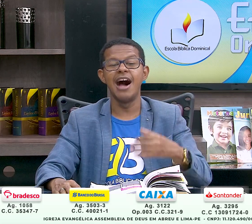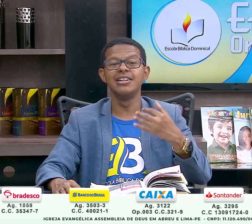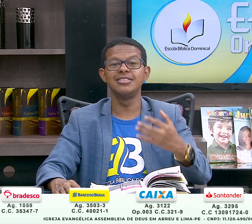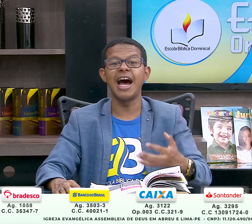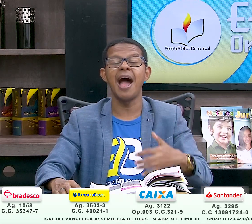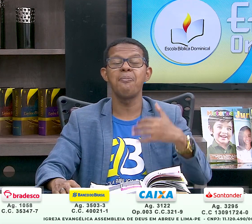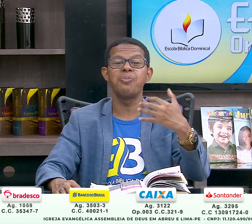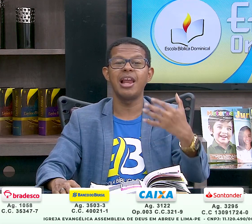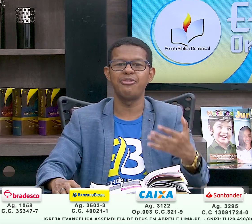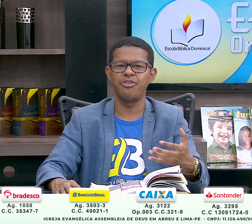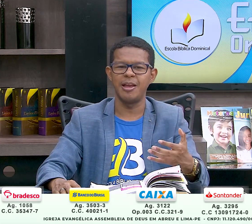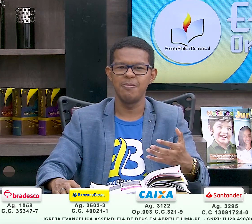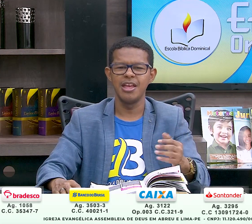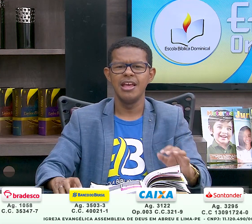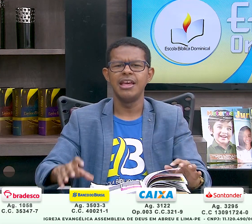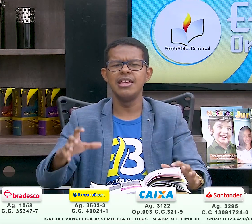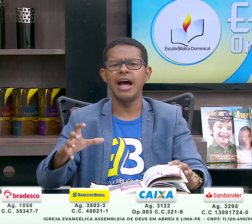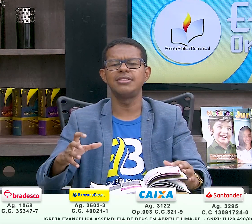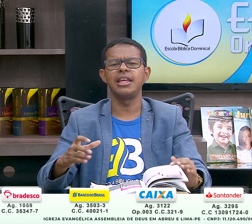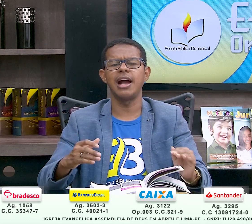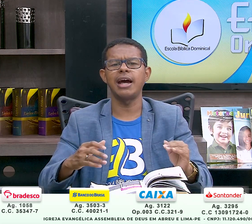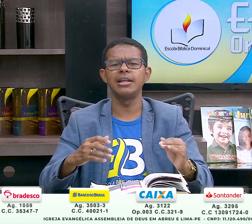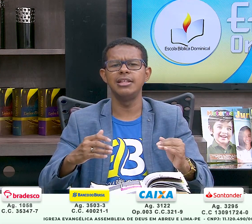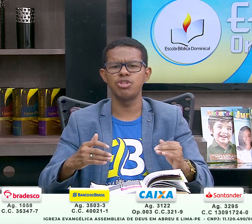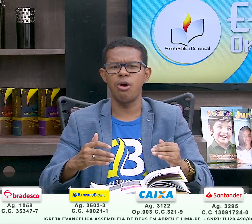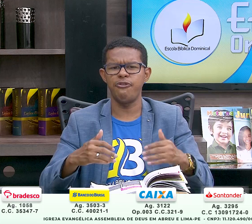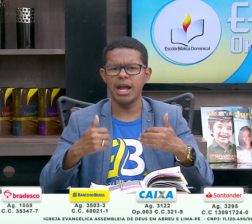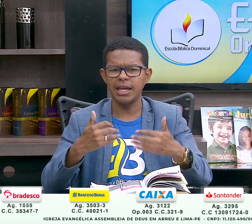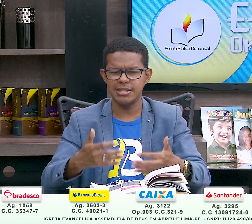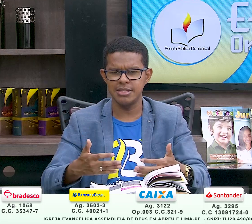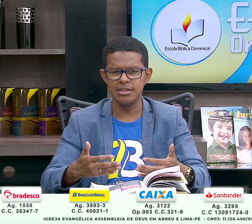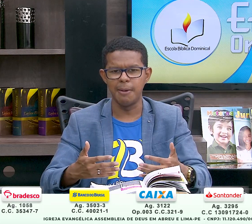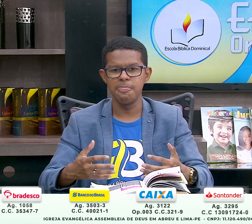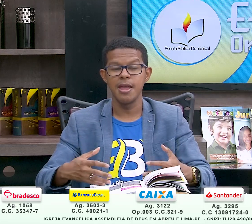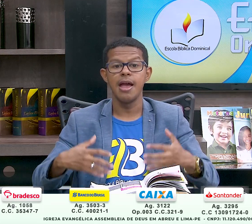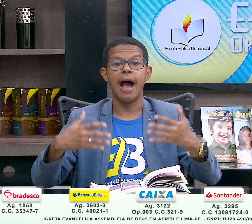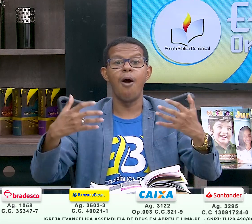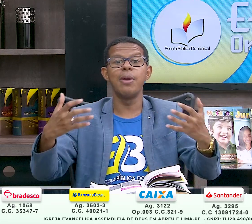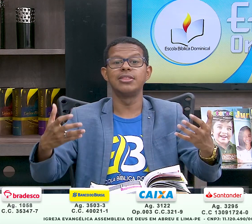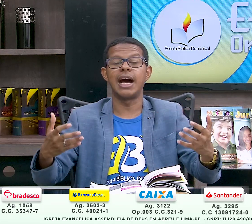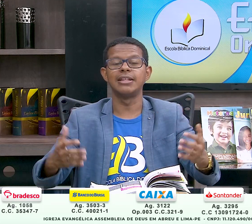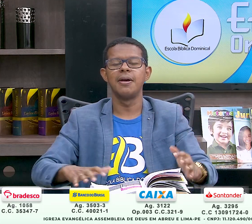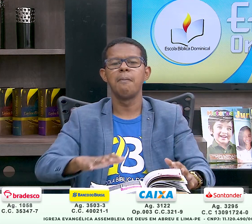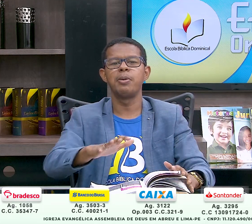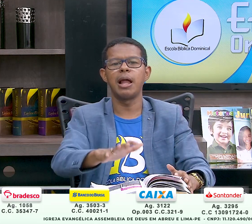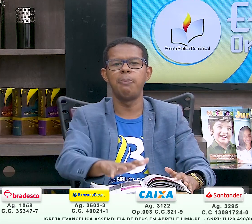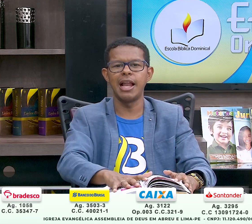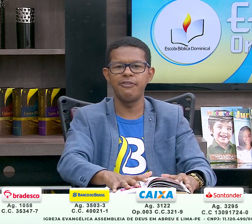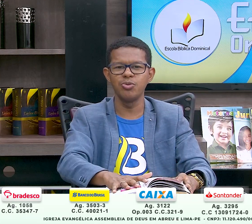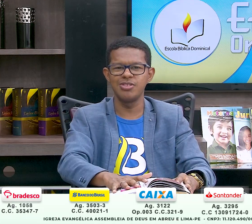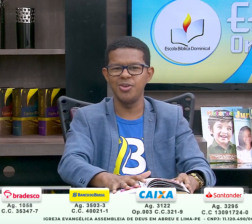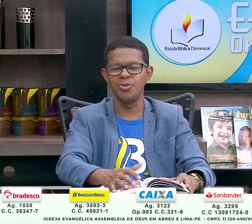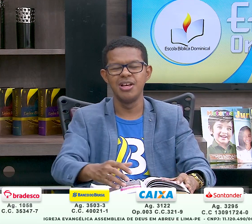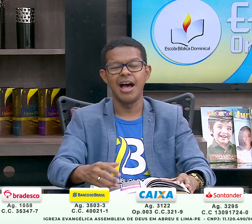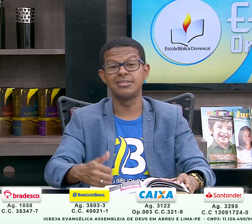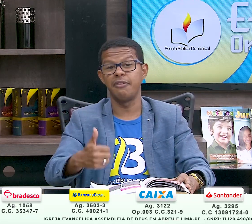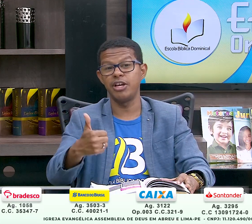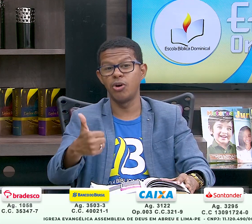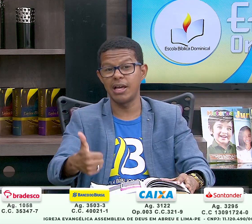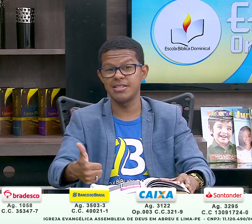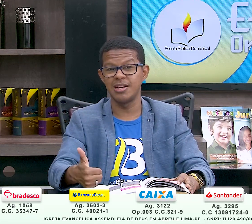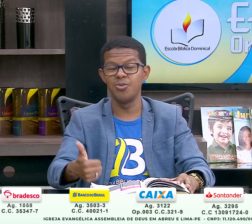a andar pela fé e a ter a cada dia a sua fé acrescida aumentada pela palavra do senhor